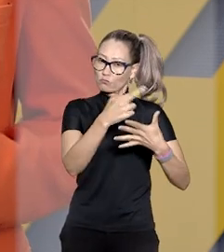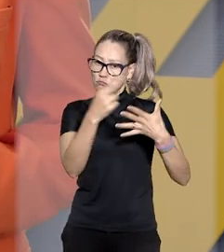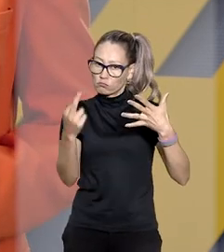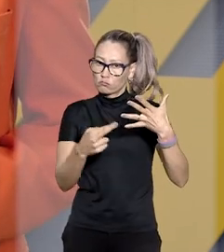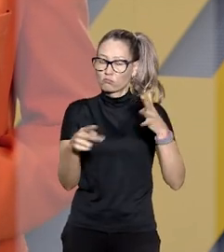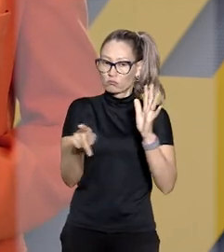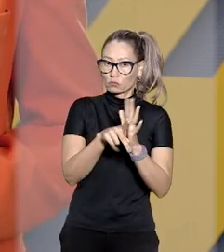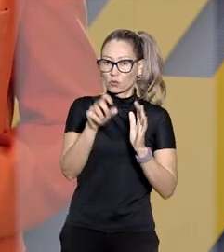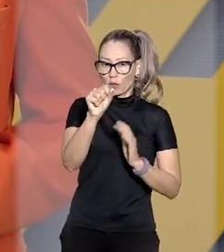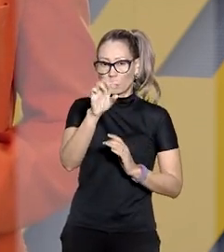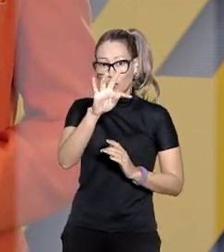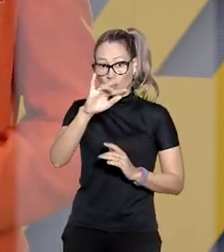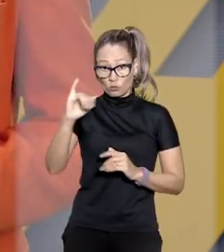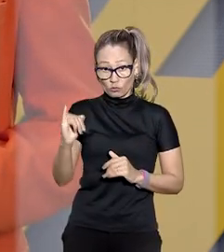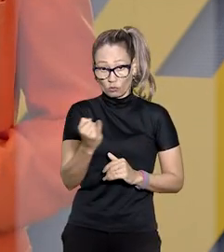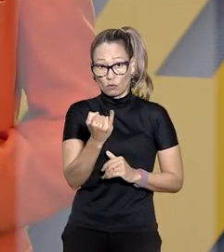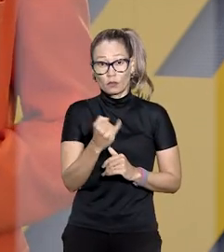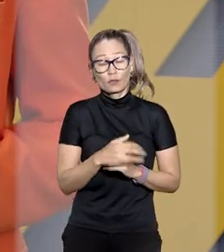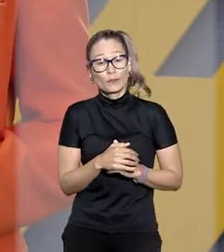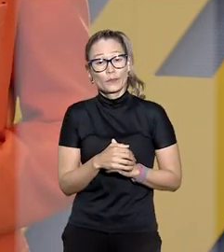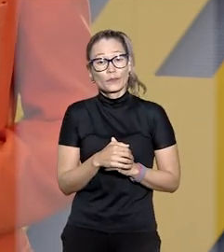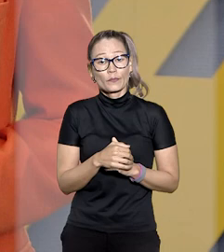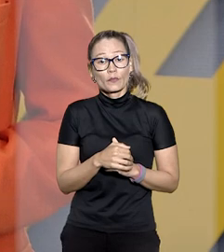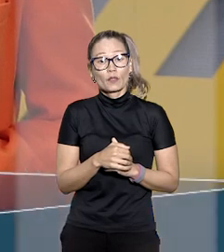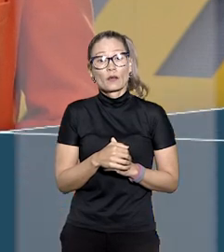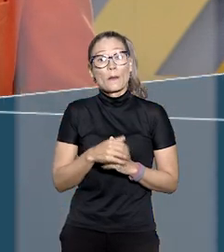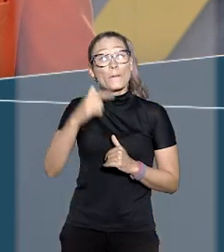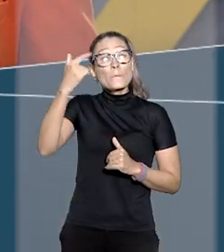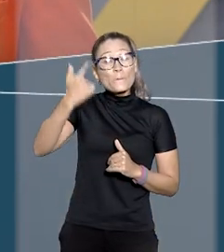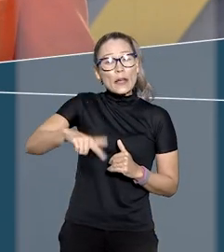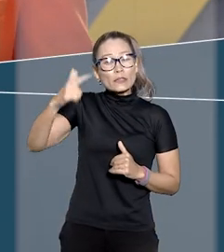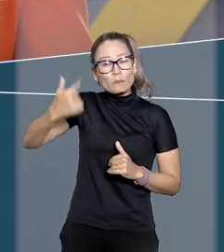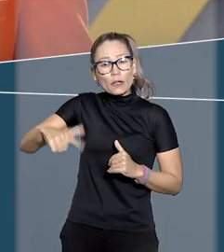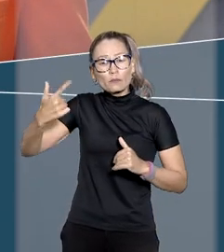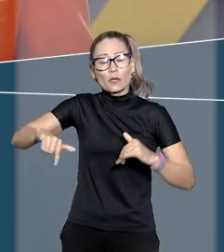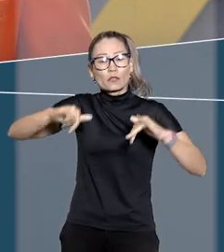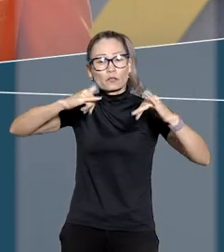especial ao STJ, o que o tornou inviável. Você confere